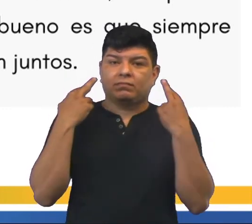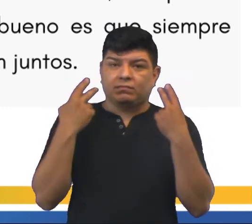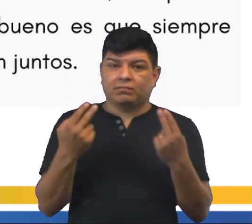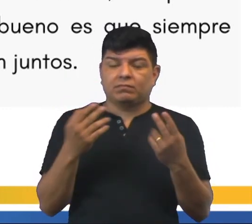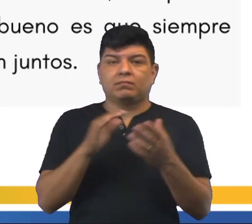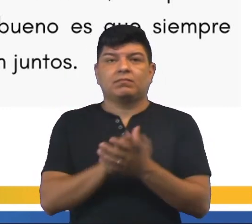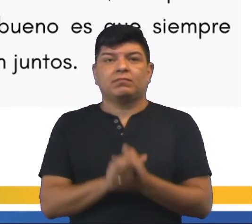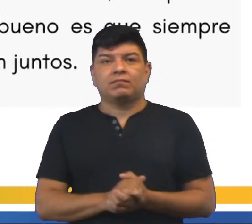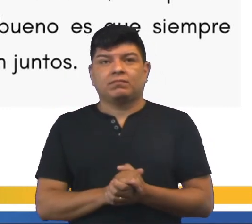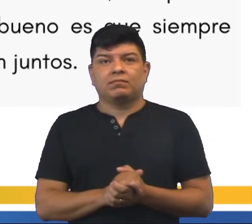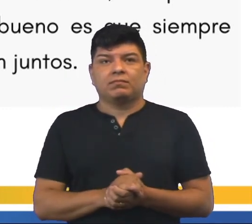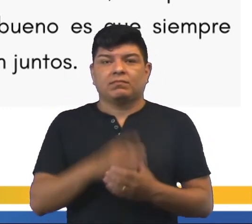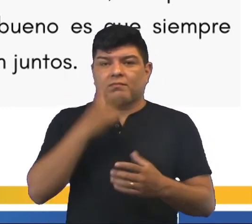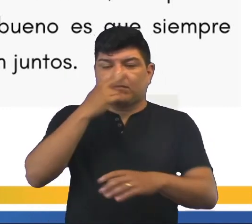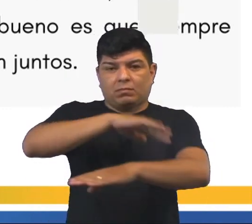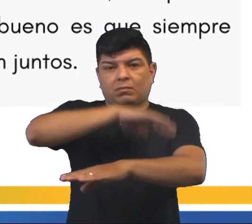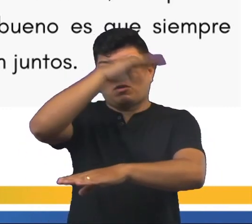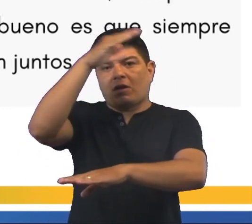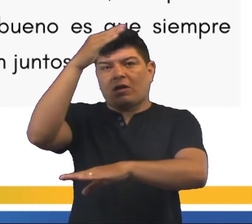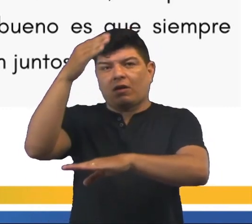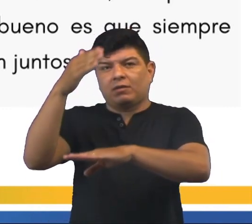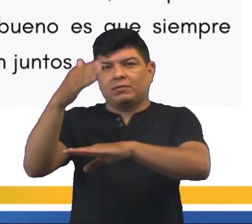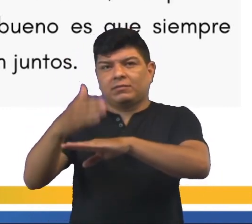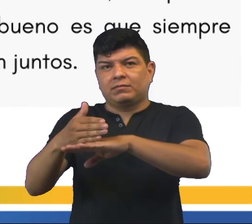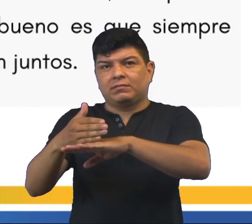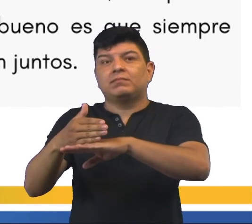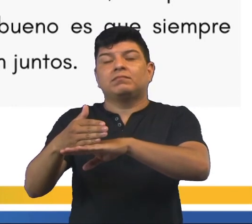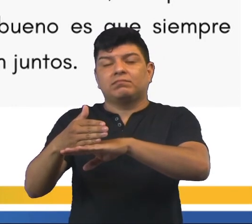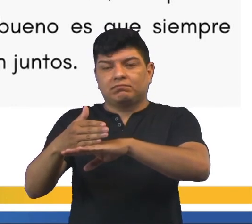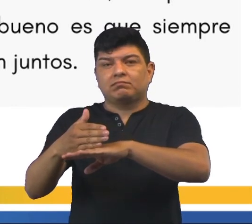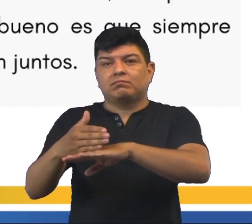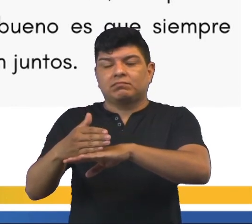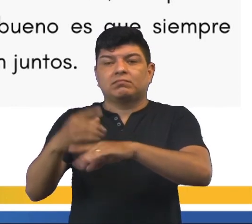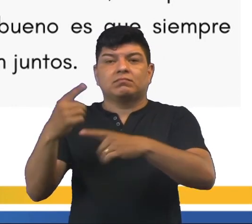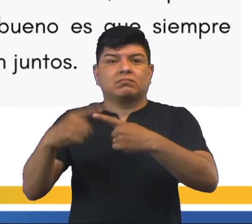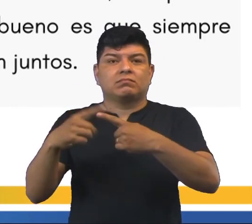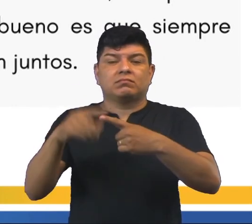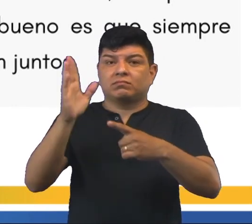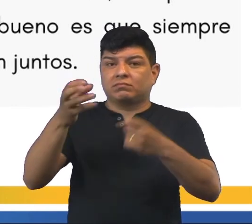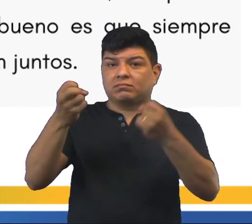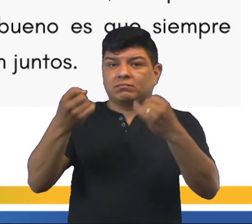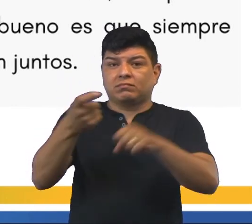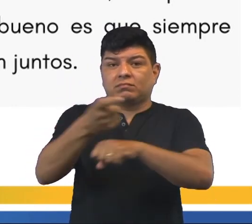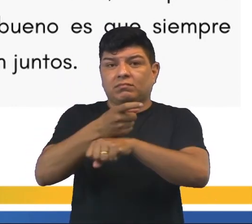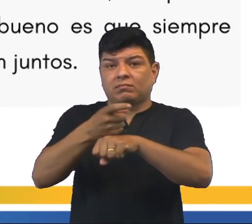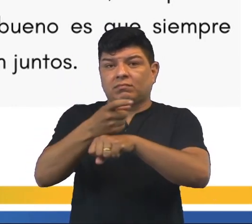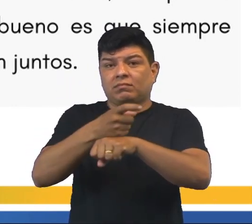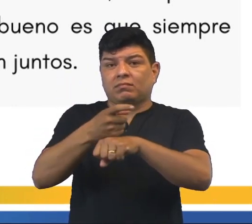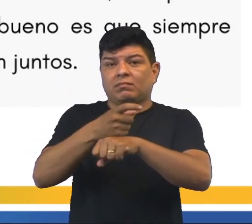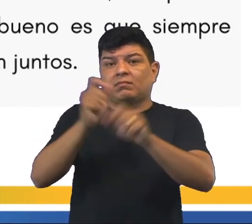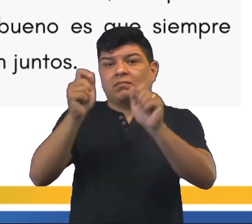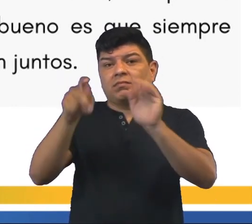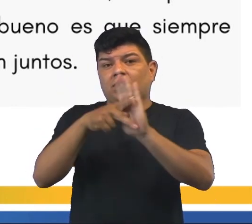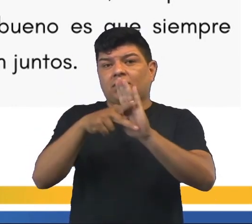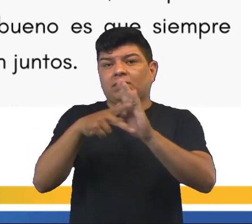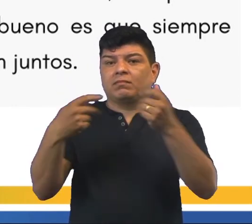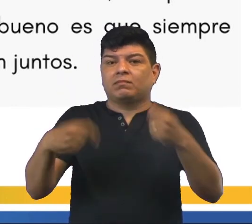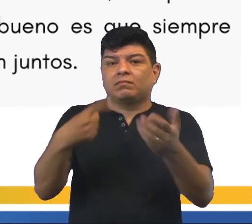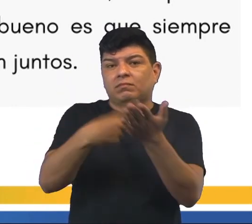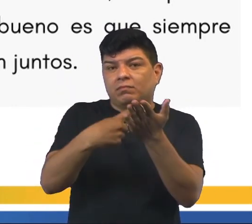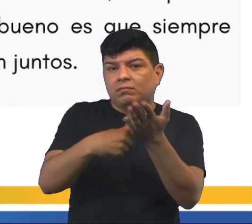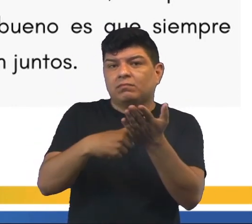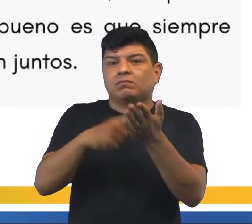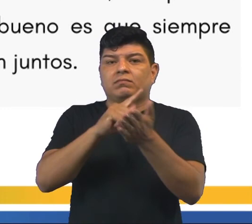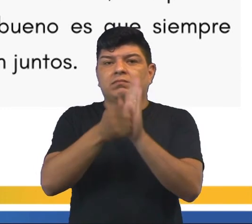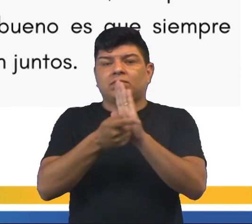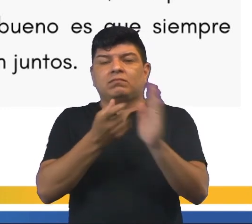son equipares que la montanha. Lo o quê? Los meus, né, galerinha? Por quê? Porque eu já falei que o adjetivo possessivo ele tem que concordar em gênero, número e